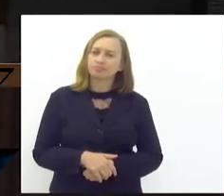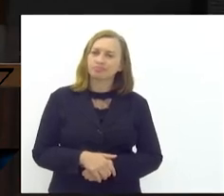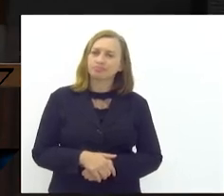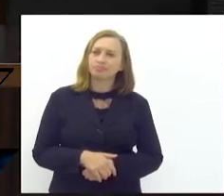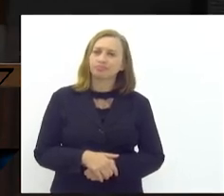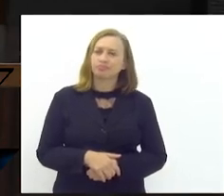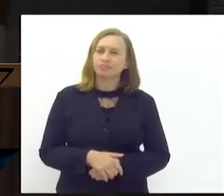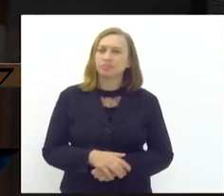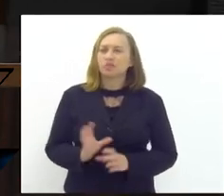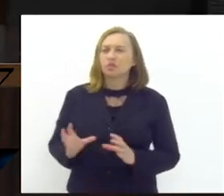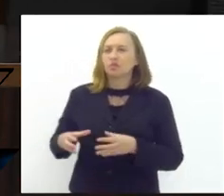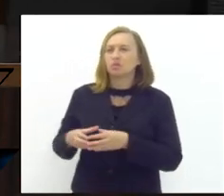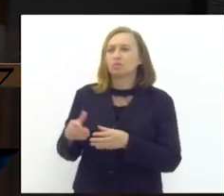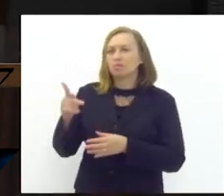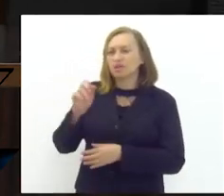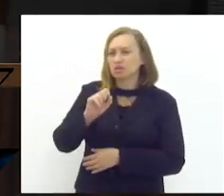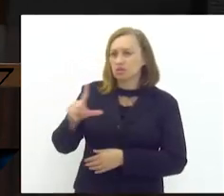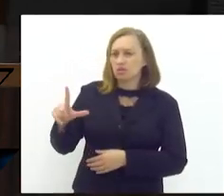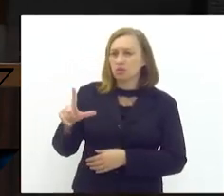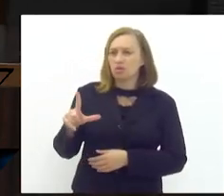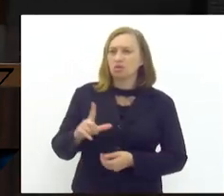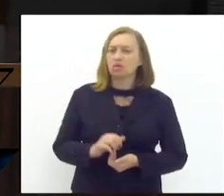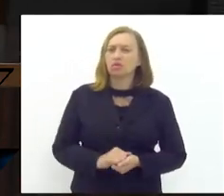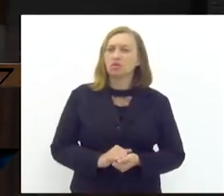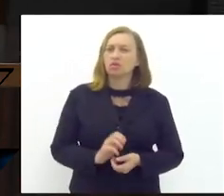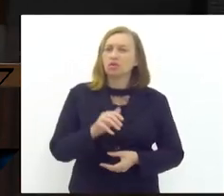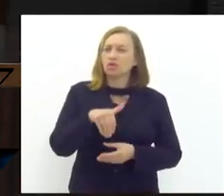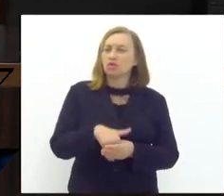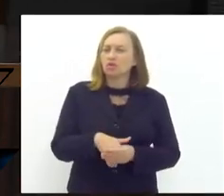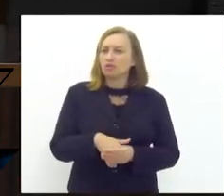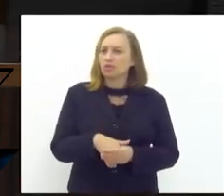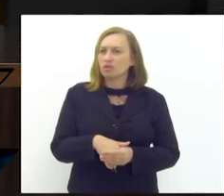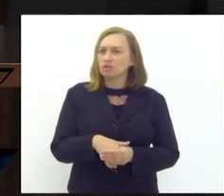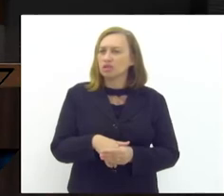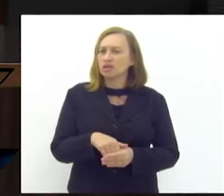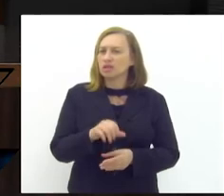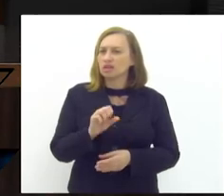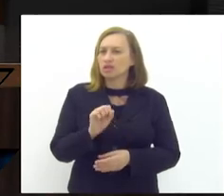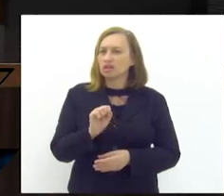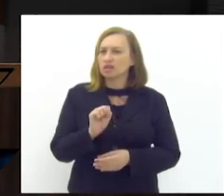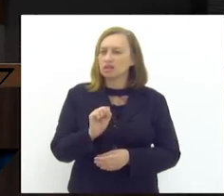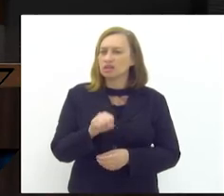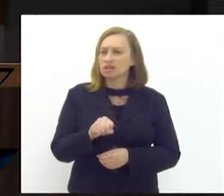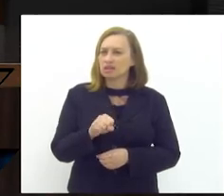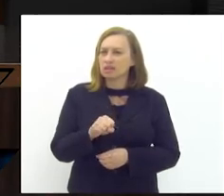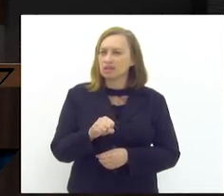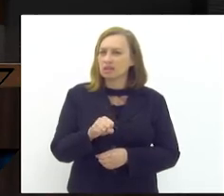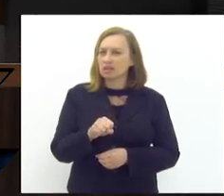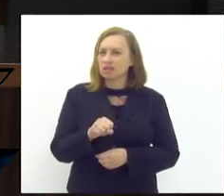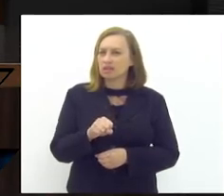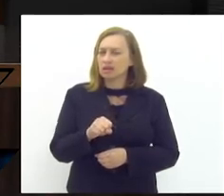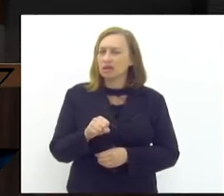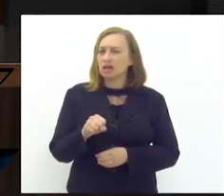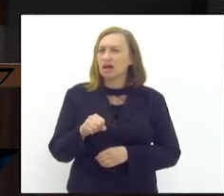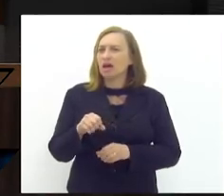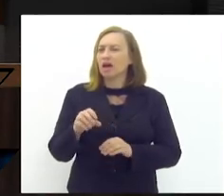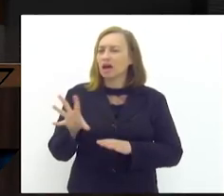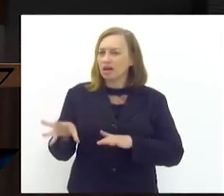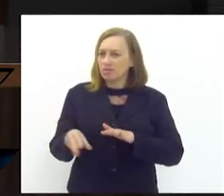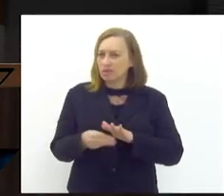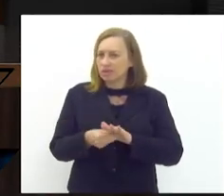a bancada do PSOL volta favorável ao destaque da emenda